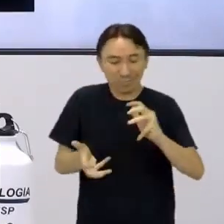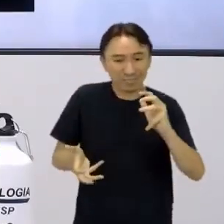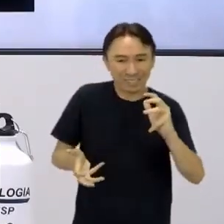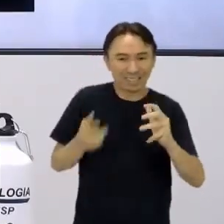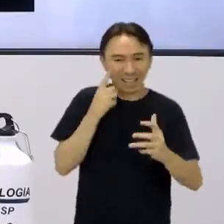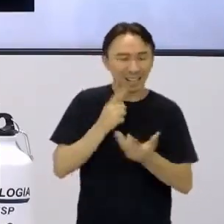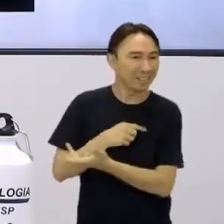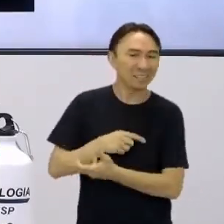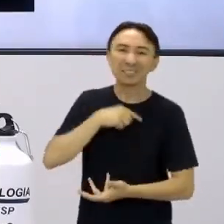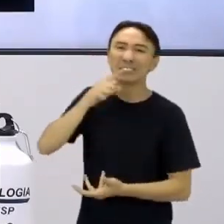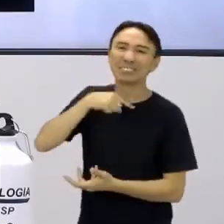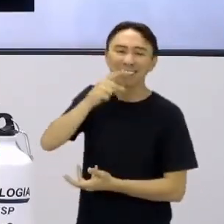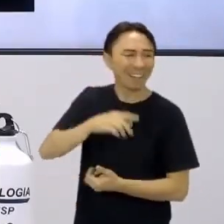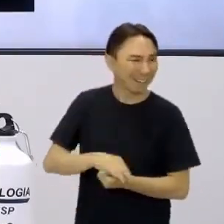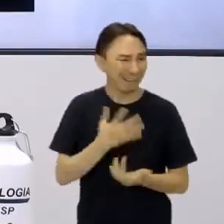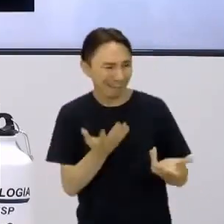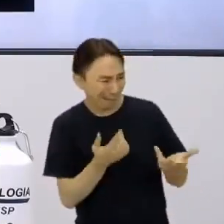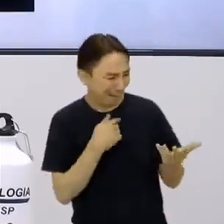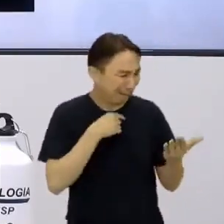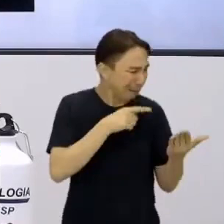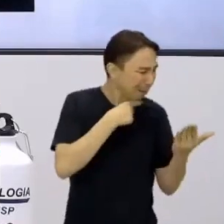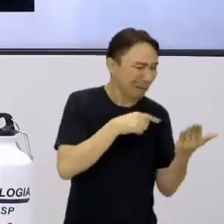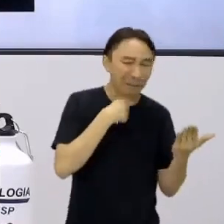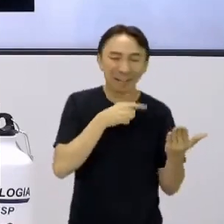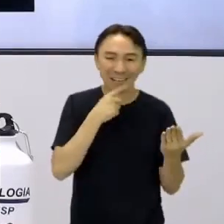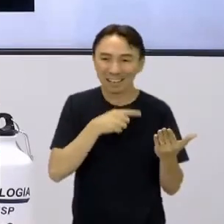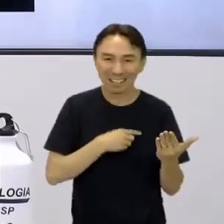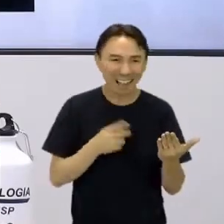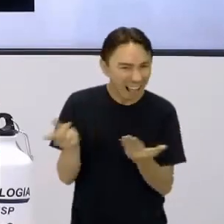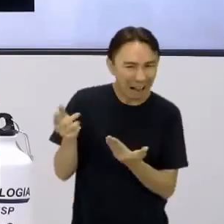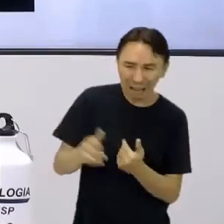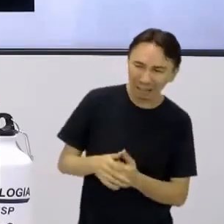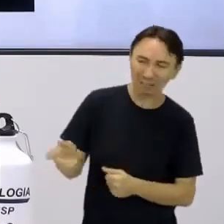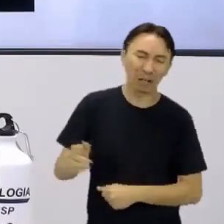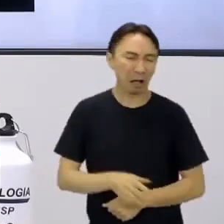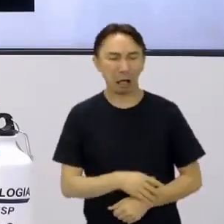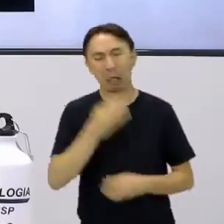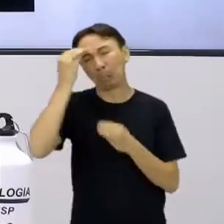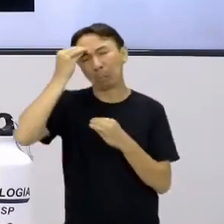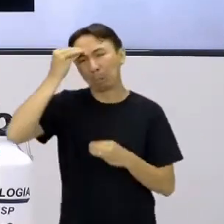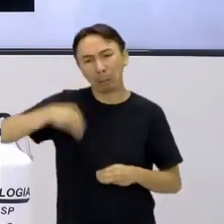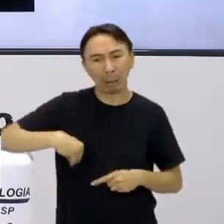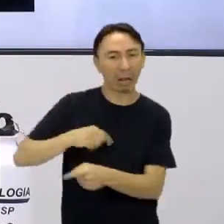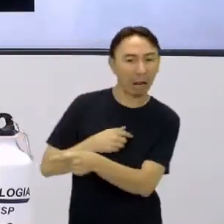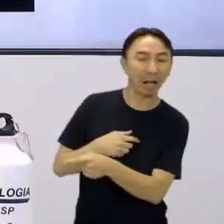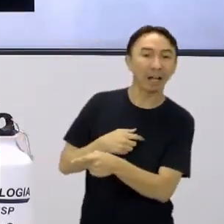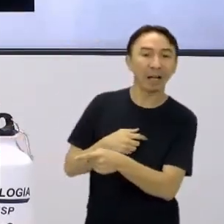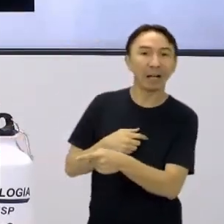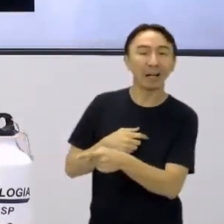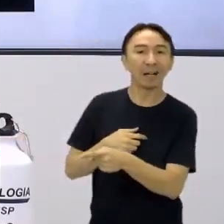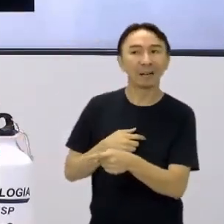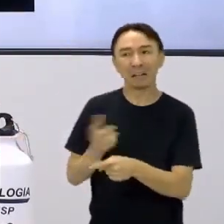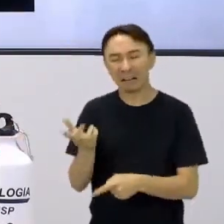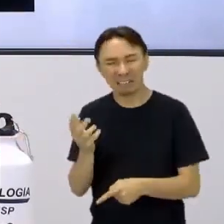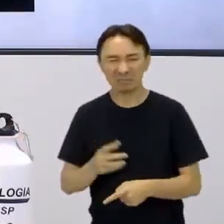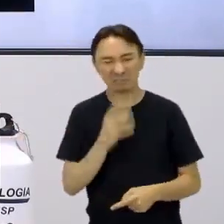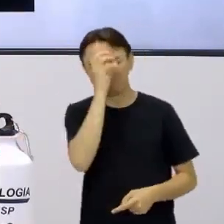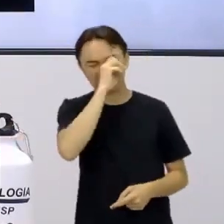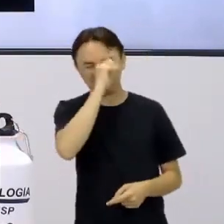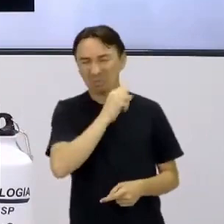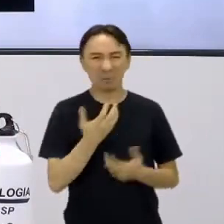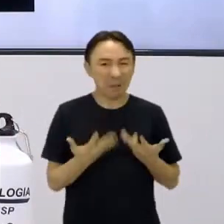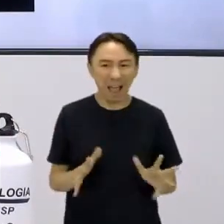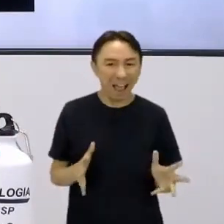má vontade, não é porque ela tá com preguiça ou porque ela simplesmente tá se recusando a aprender. Ela é de